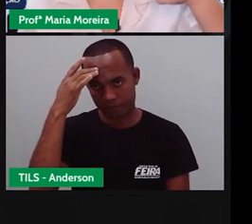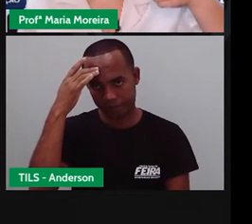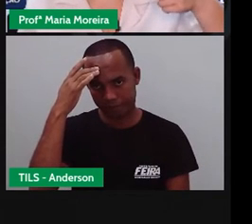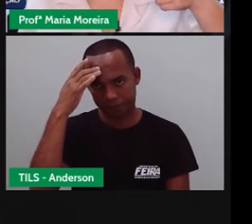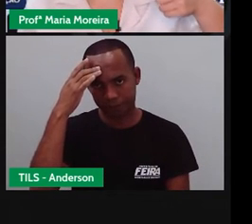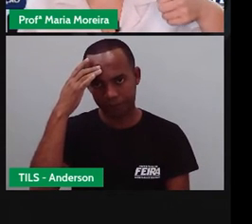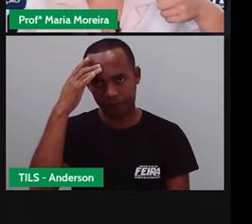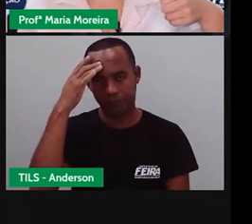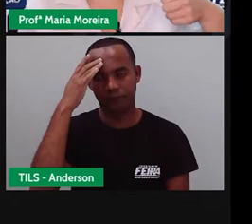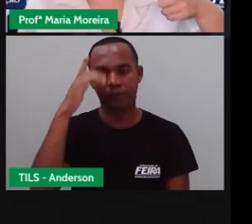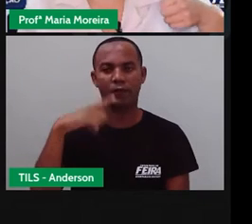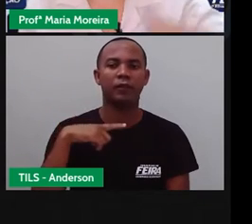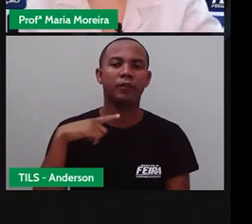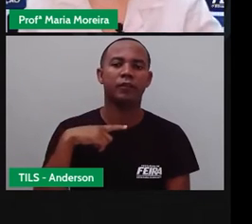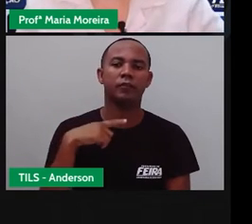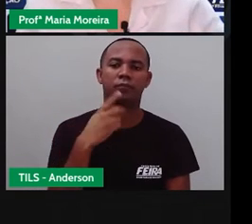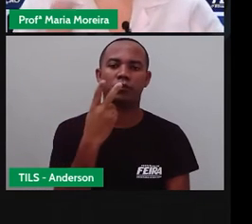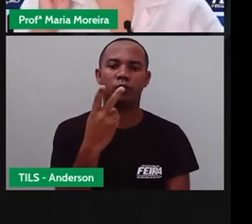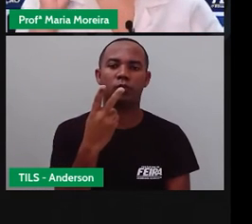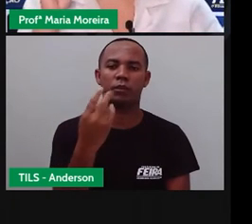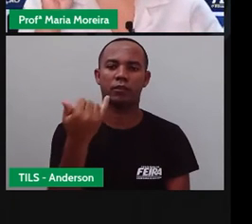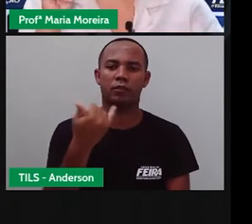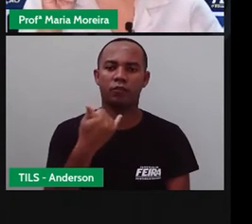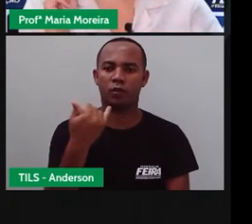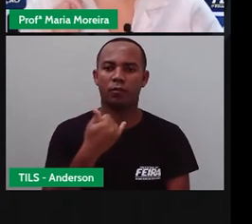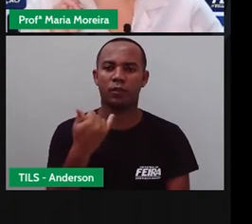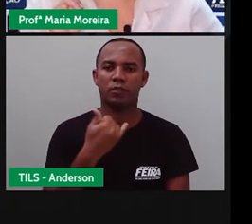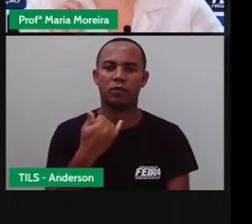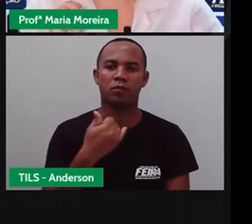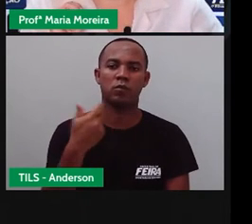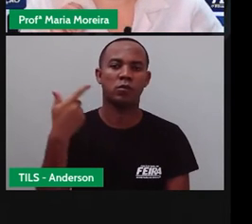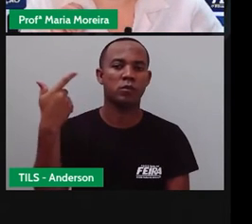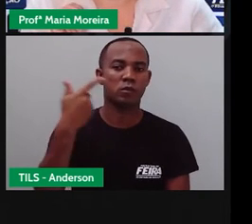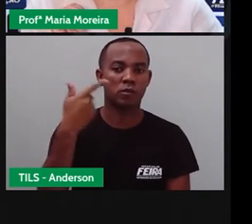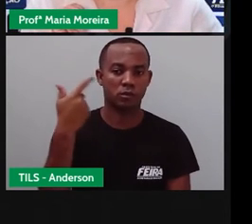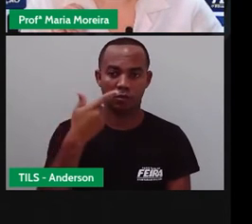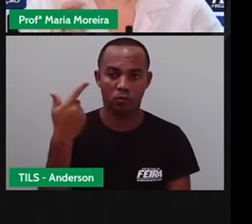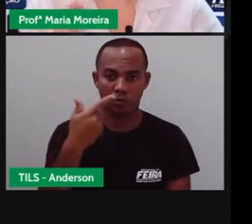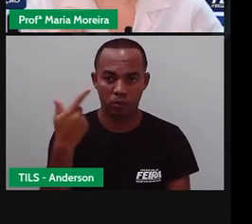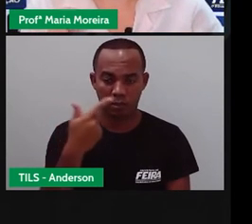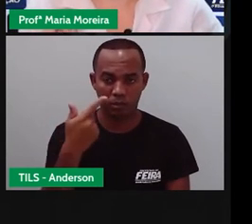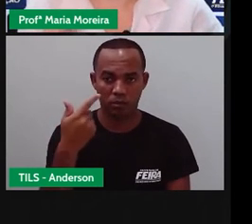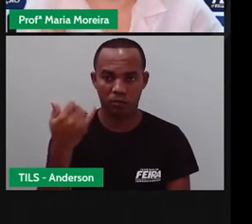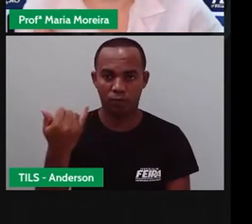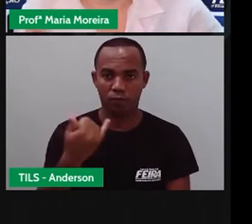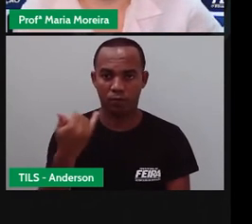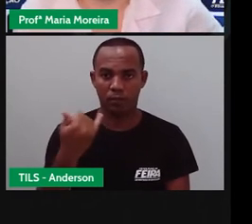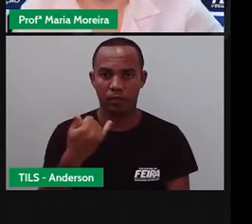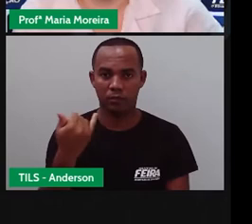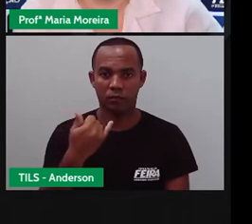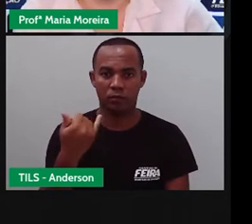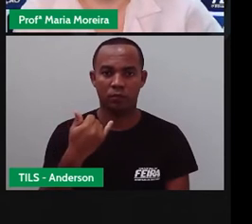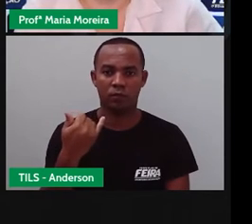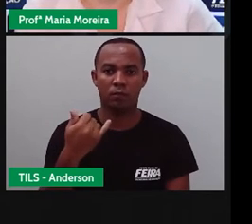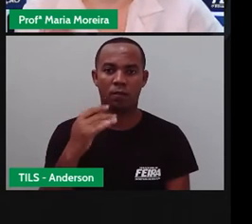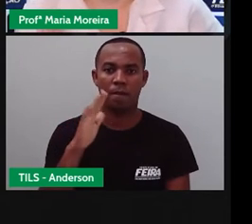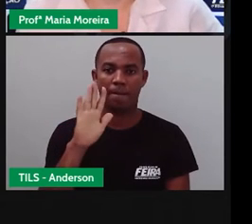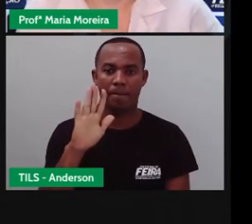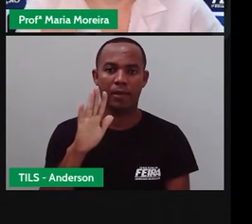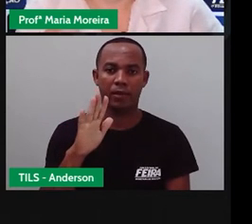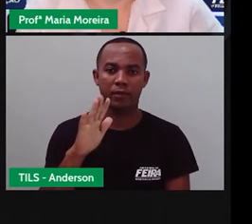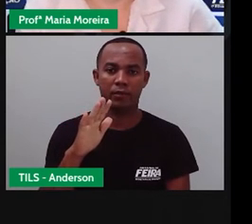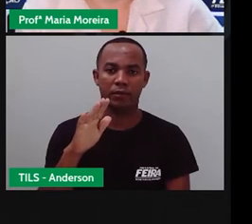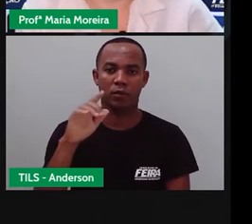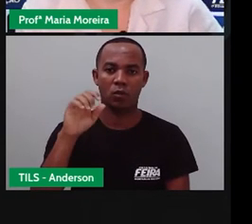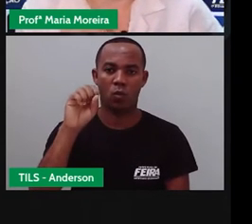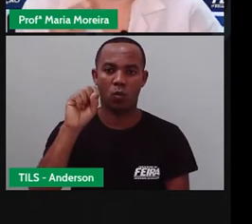né que é 458 pessoas a minha segunda informação né É que na seção das 20 horas